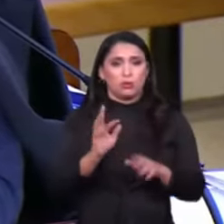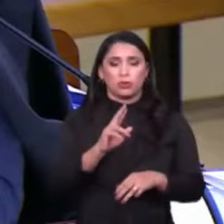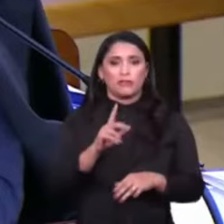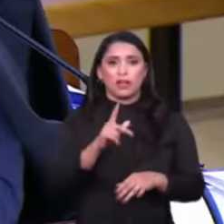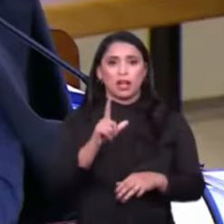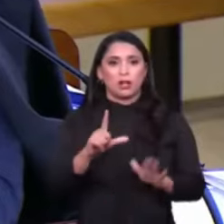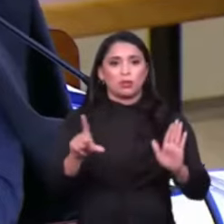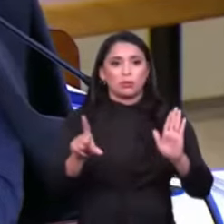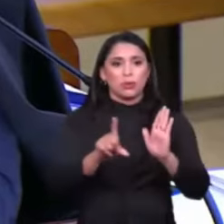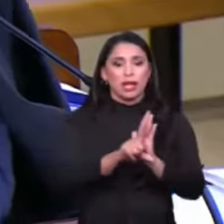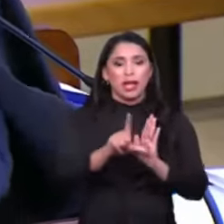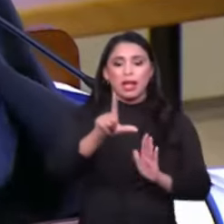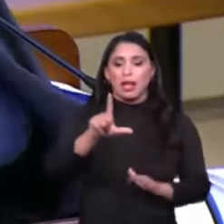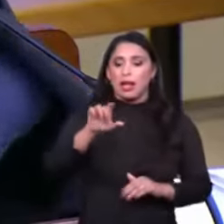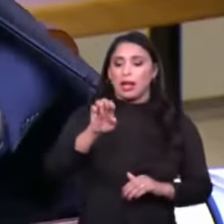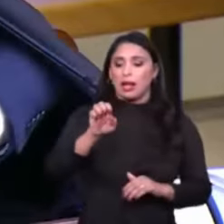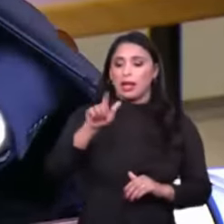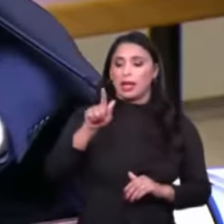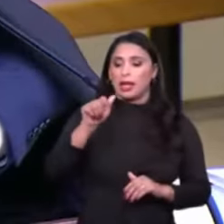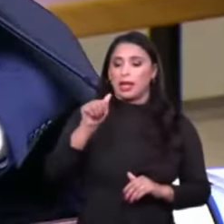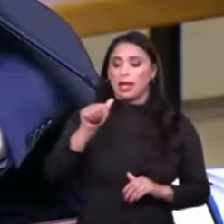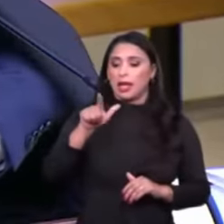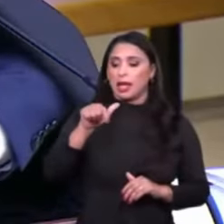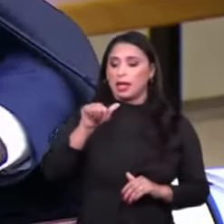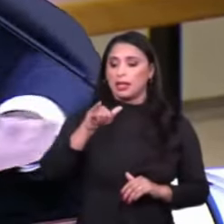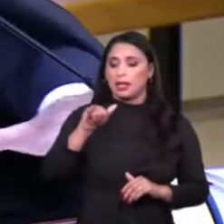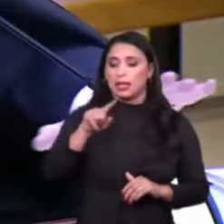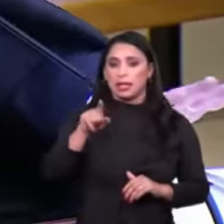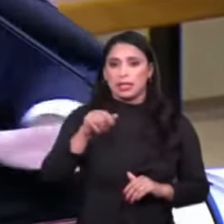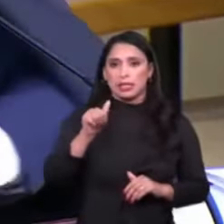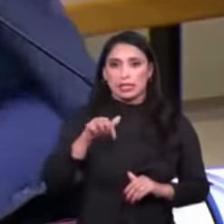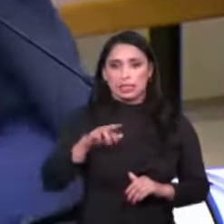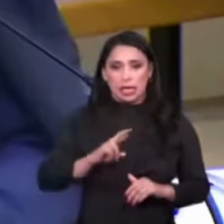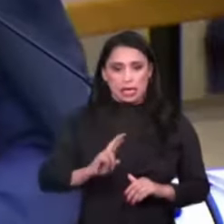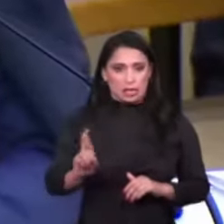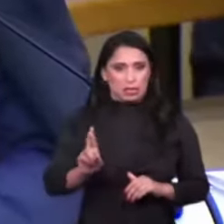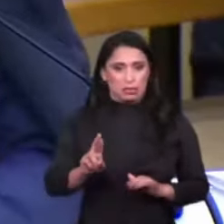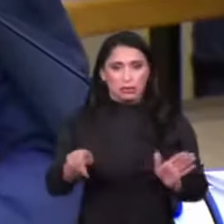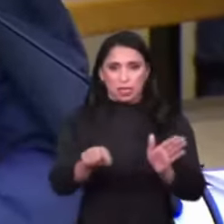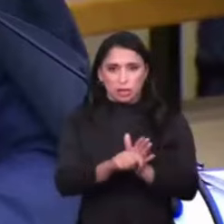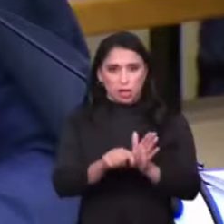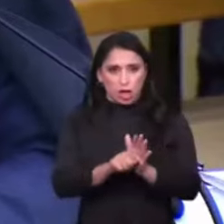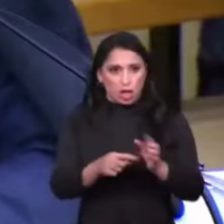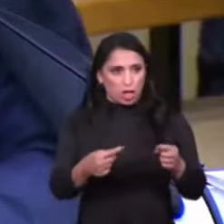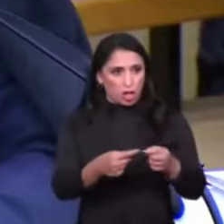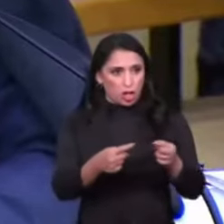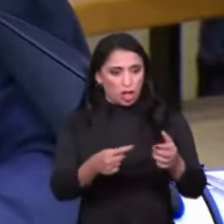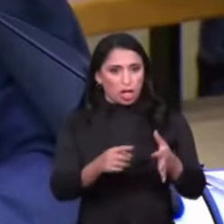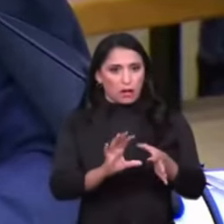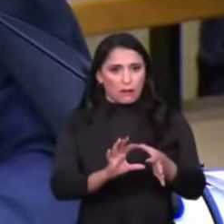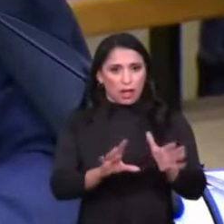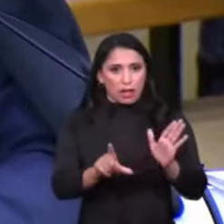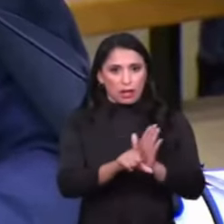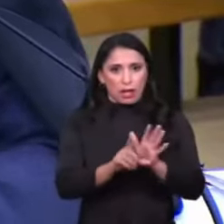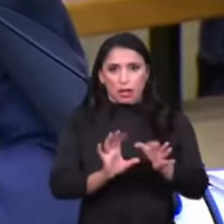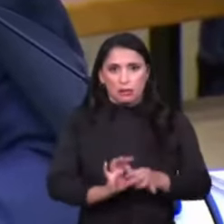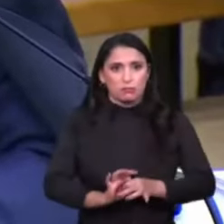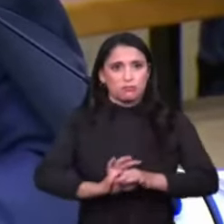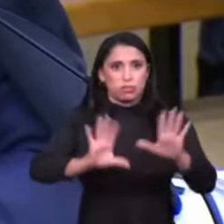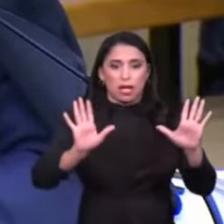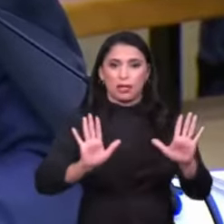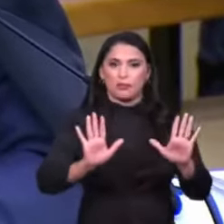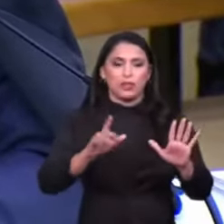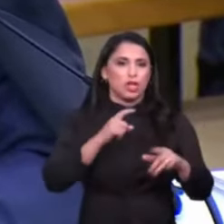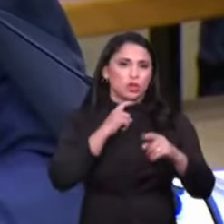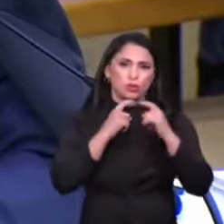legalizar. Então, que se extirpe qualquer dúvida a respeito disso.